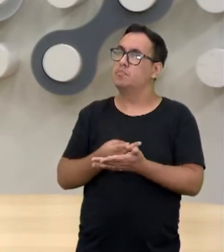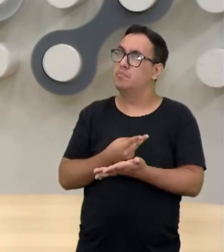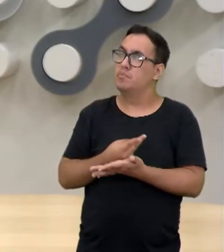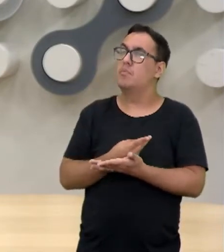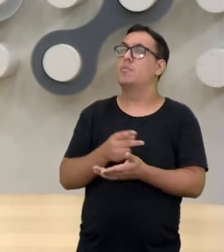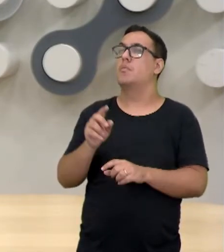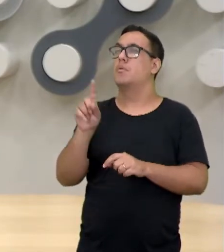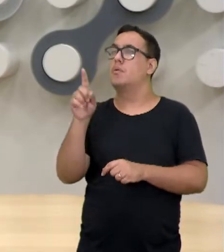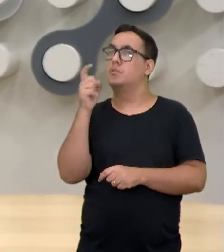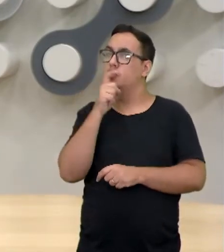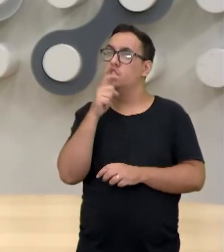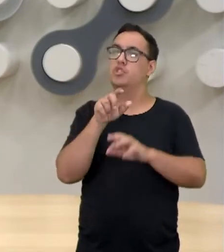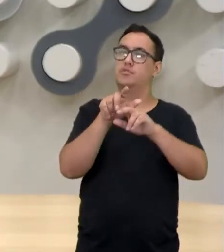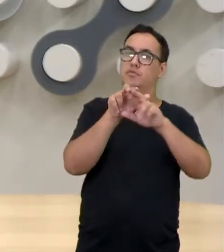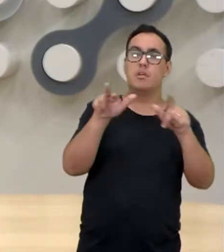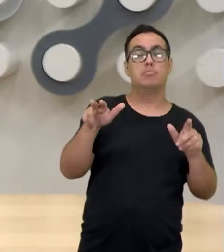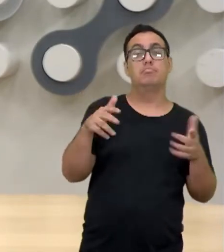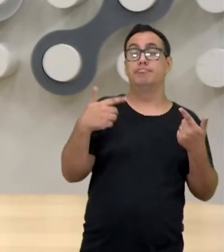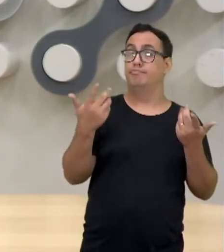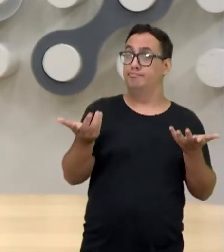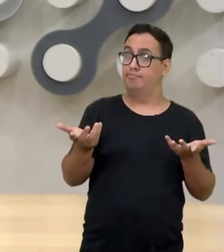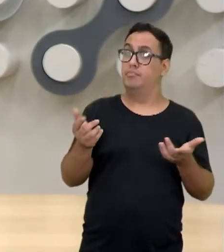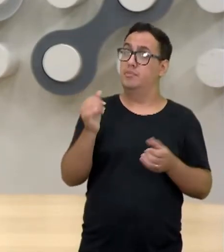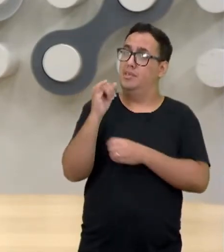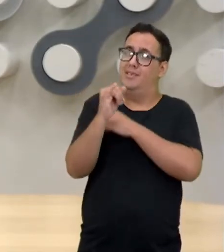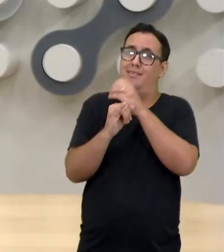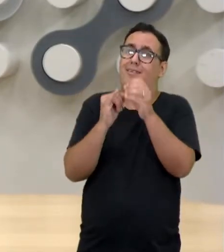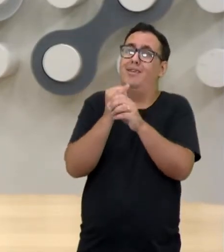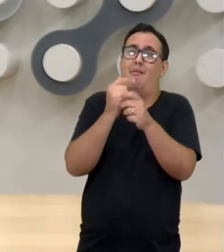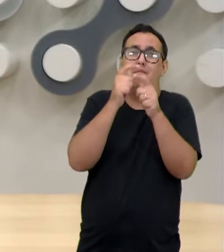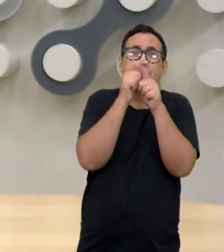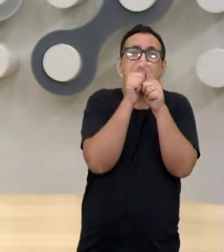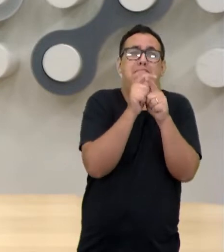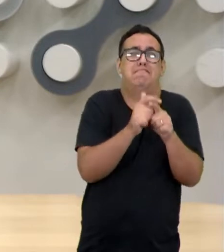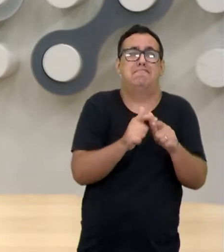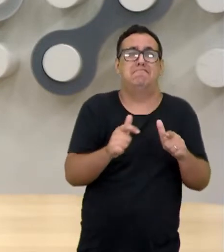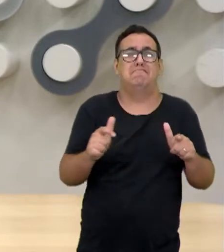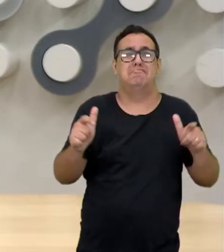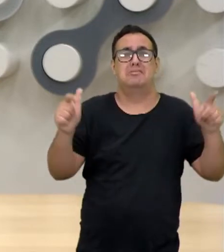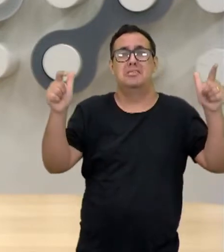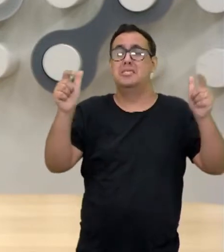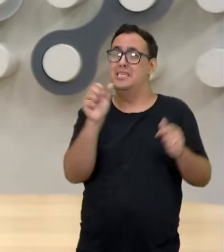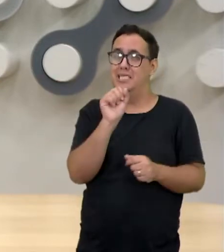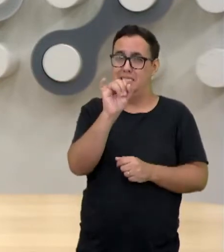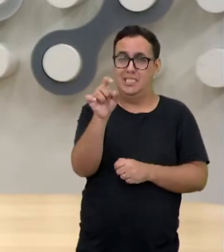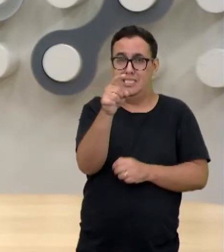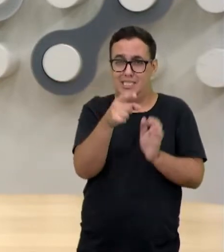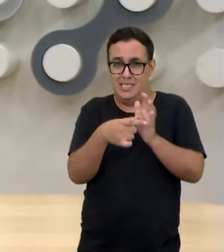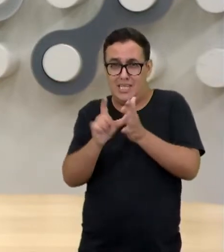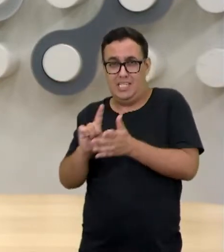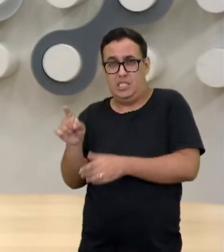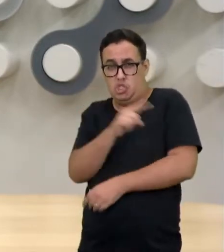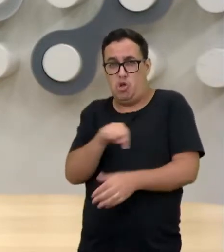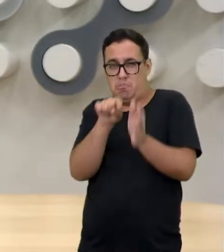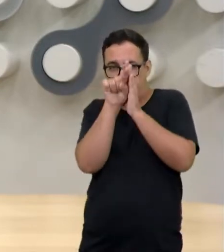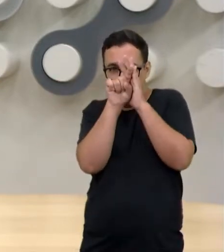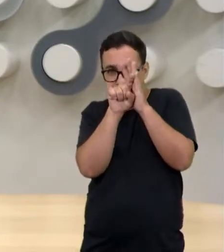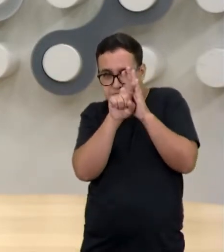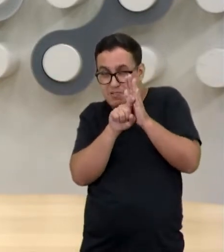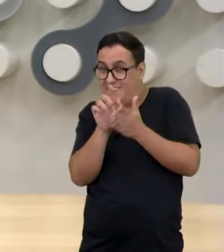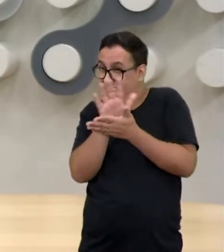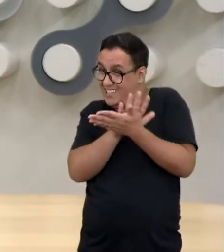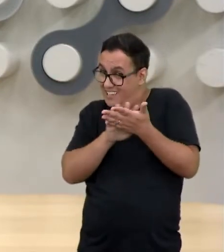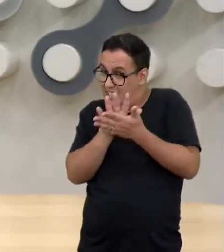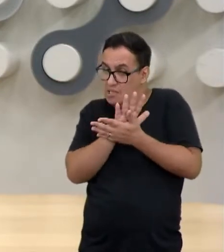porque a internet é um mundão, né, gente, é um labirinto, e se a gente não tiver determinados filtros para trafegar por